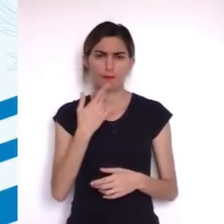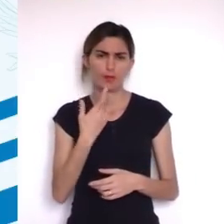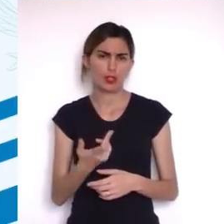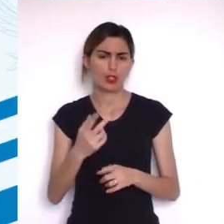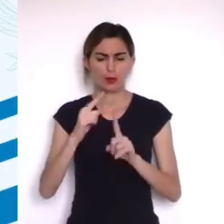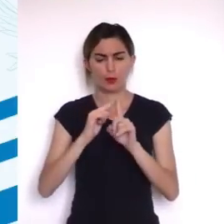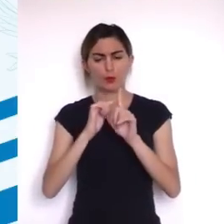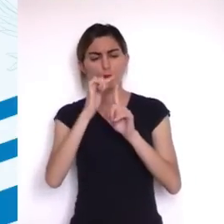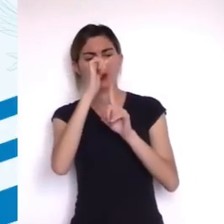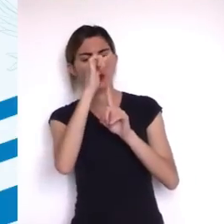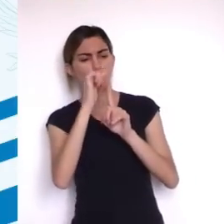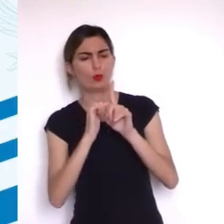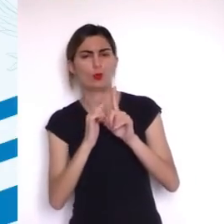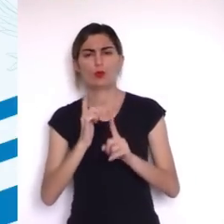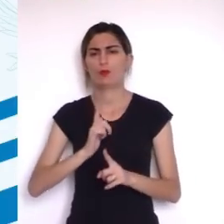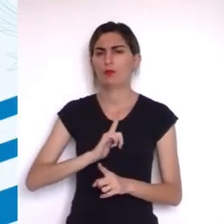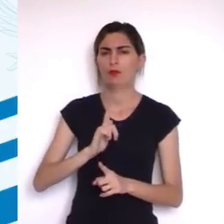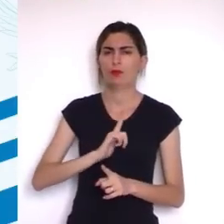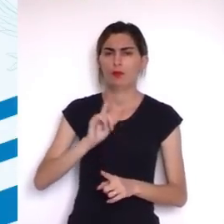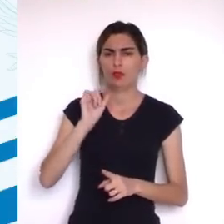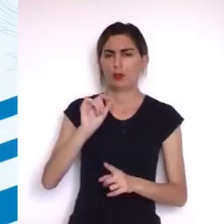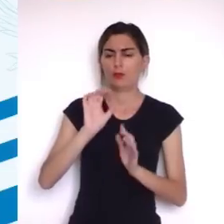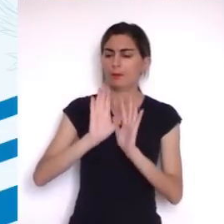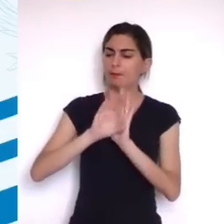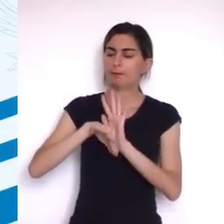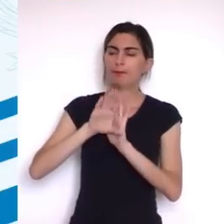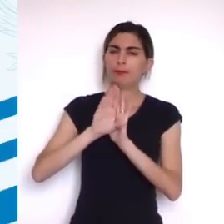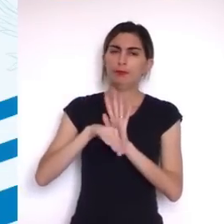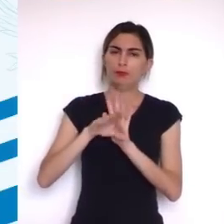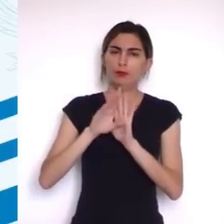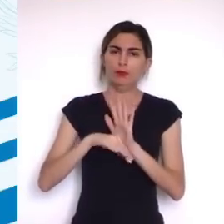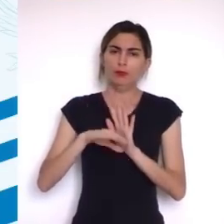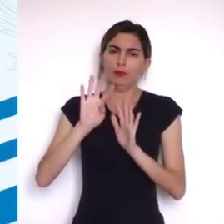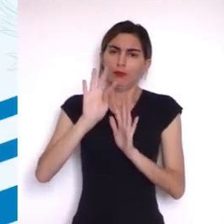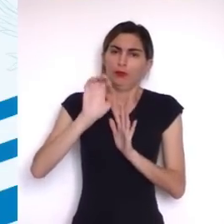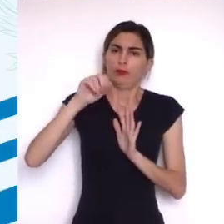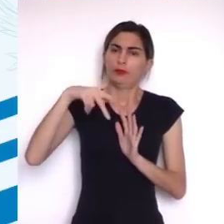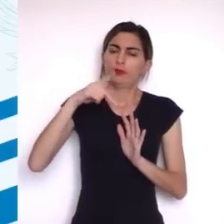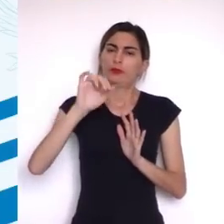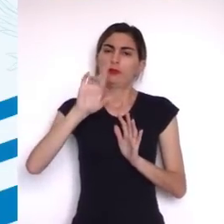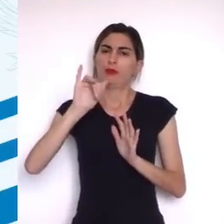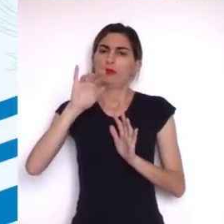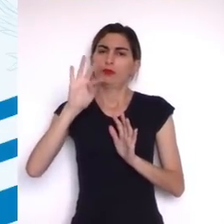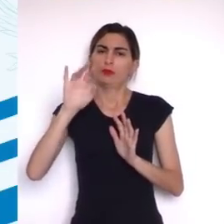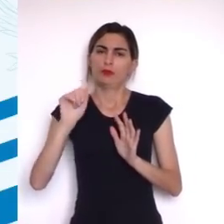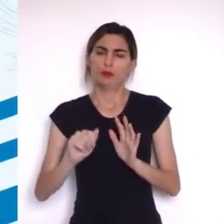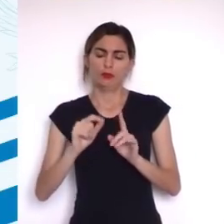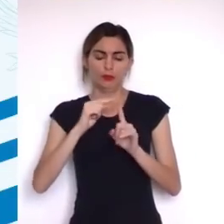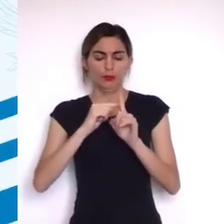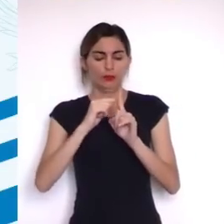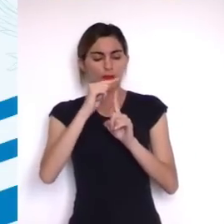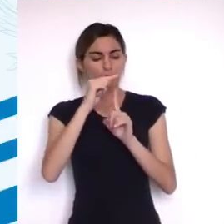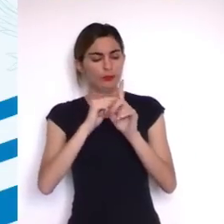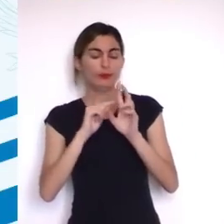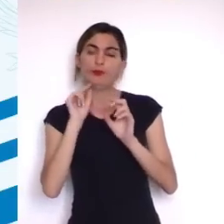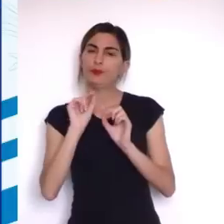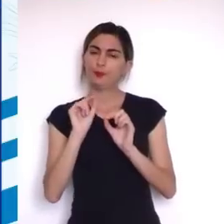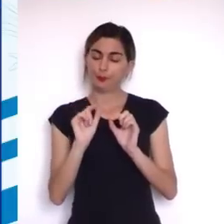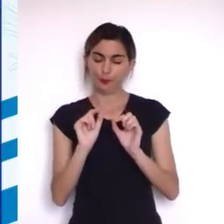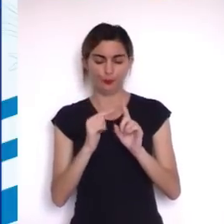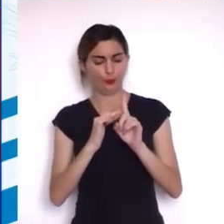vou falar de temperatura, eu tenho que dar o conceito de temperatura. O conceito de temperatura é o